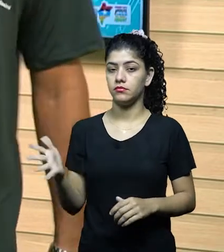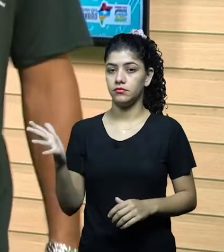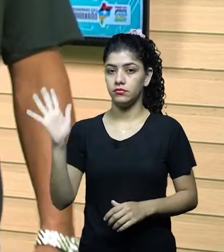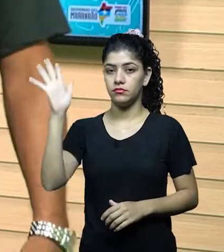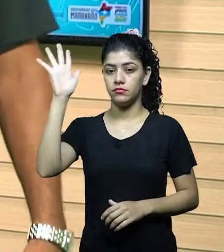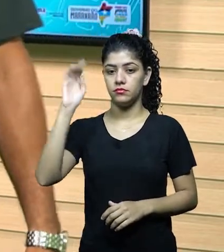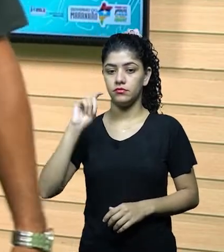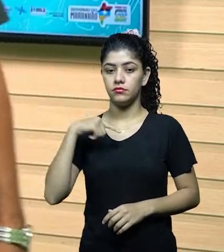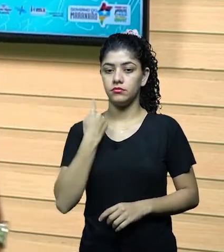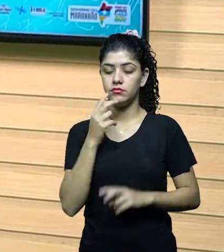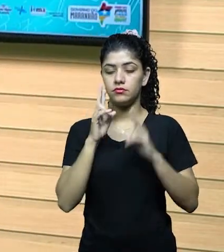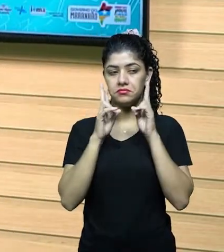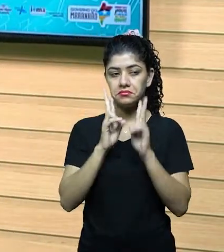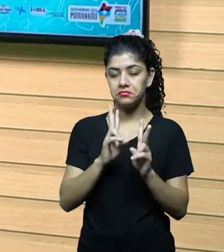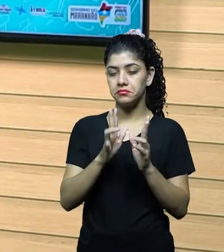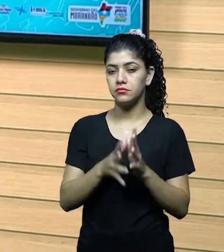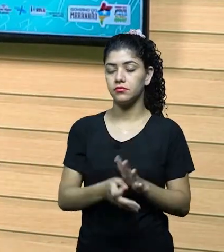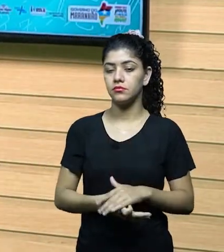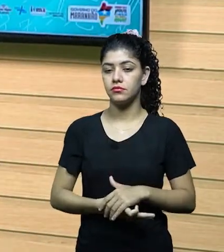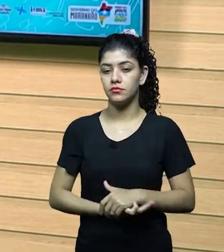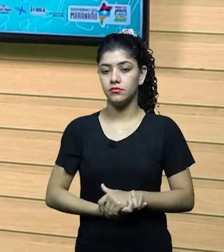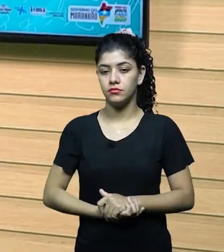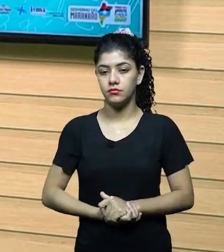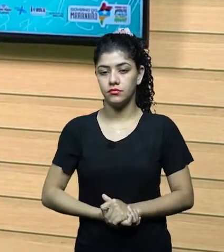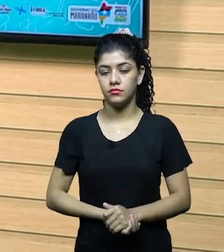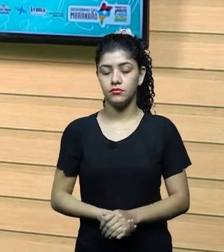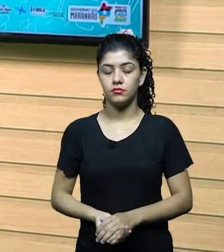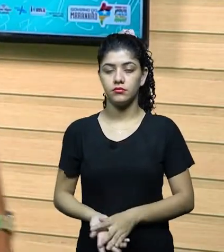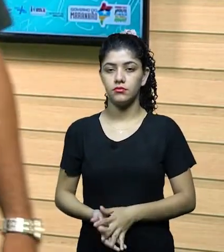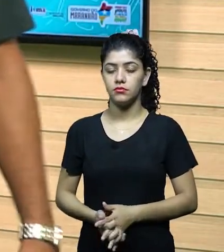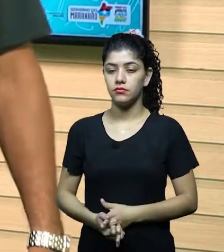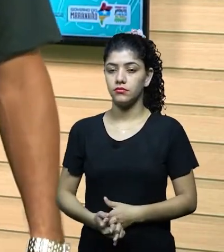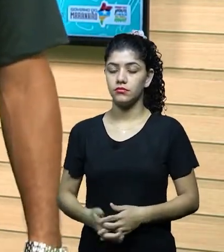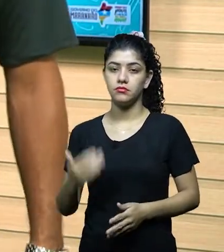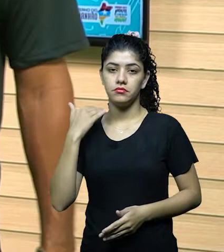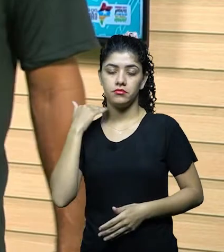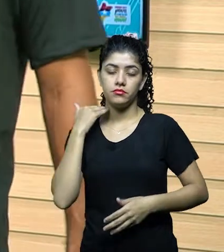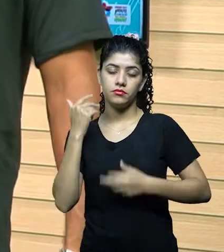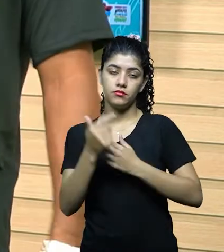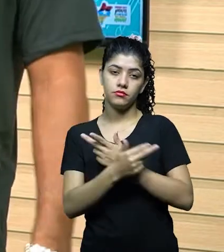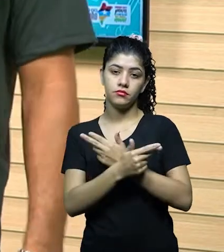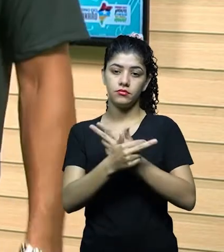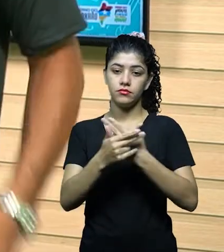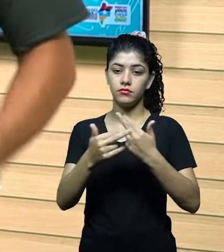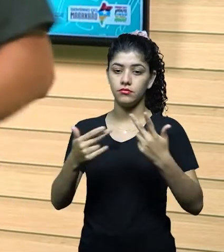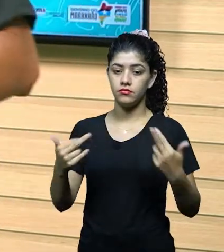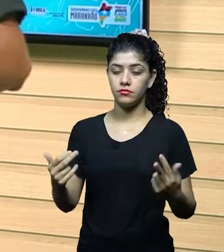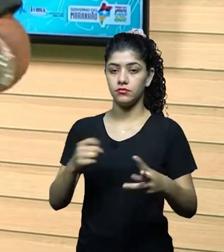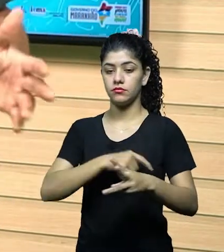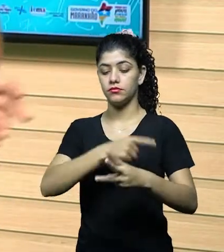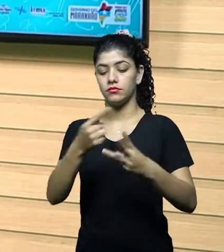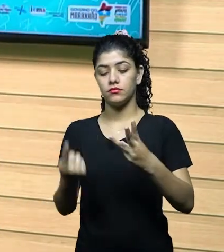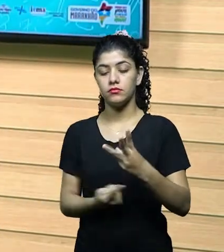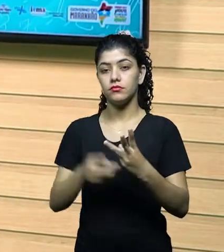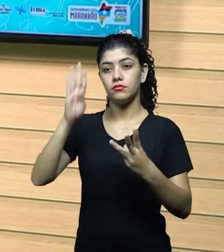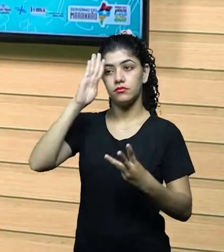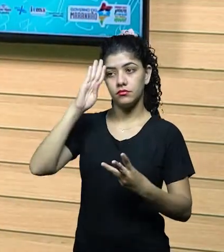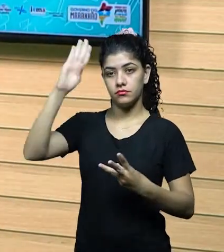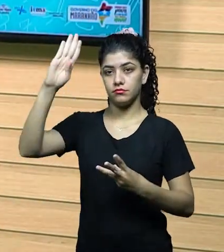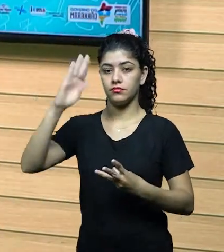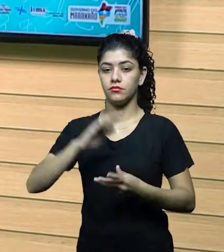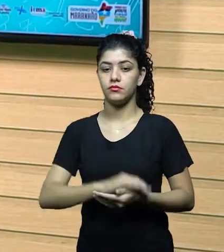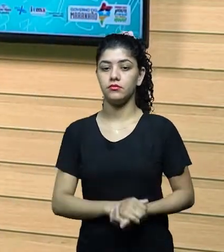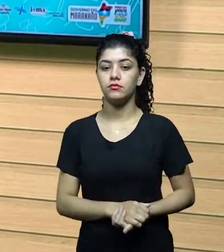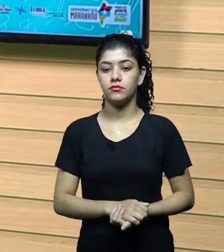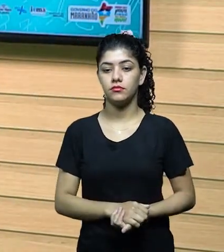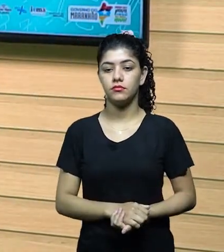os bancos. Tanto que se a gente acompanhar a Bolsa de Valores, Banco Itaú, Banco Bradesco, Banco Santander, que são os 3 maiores bancos